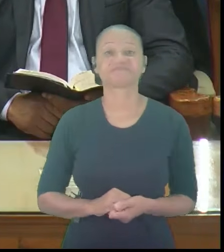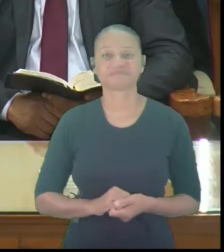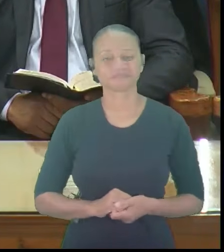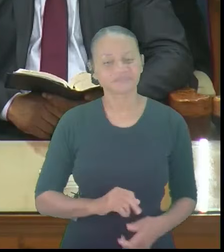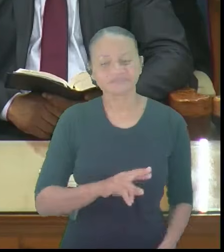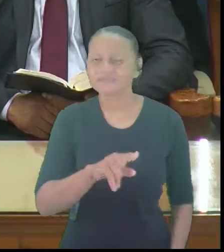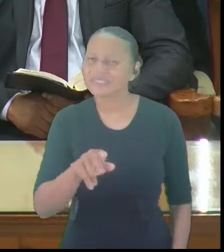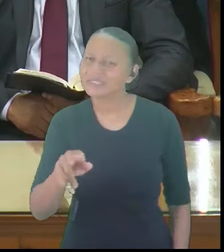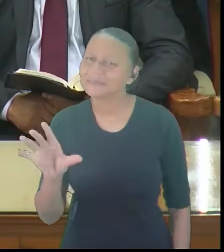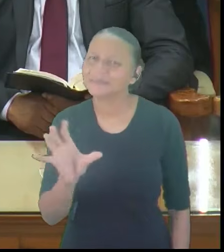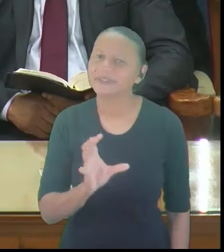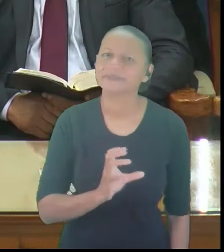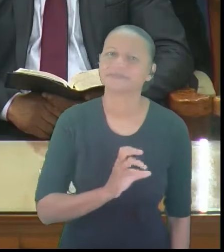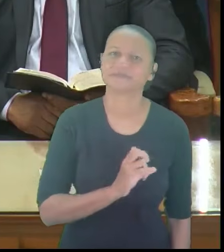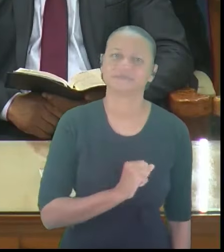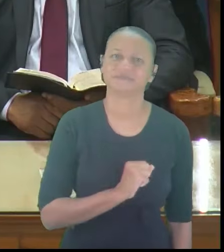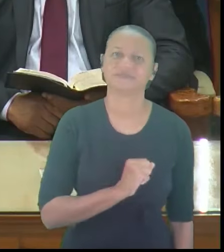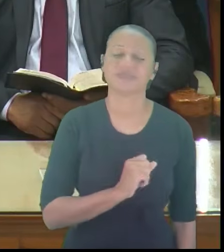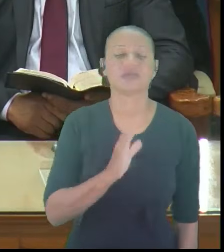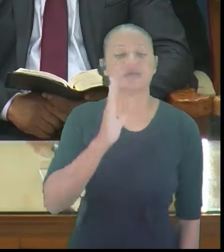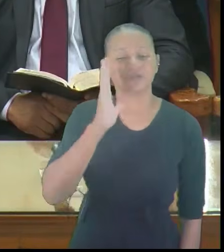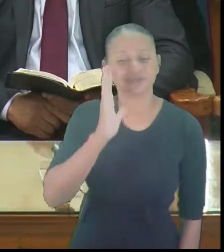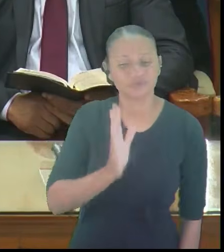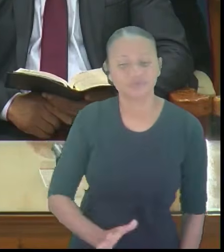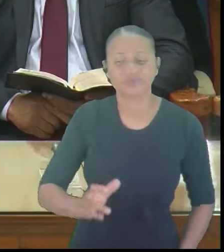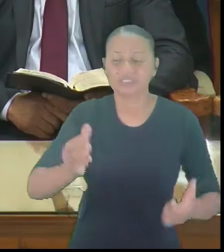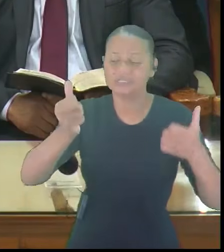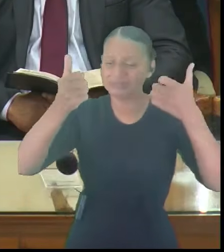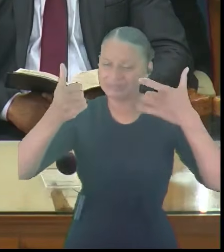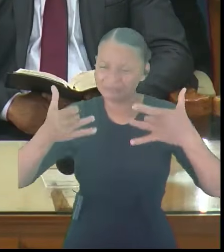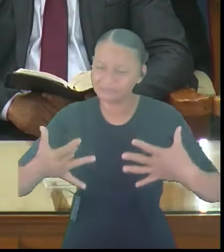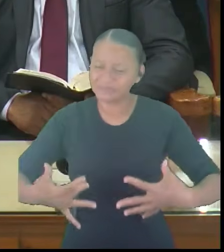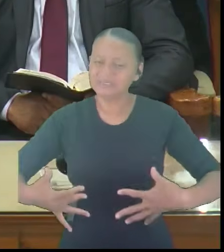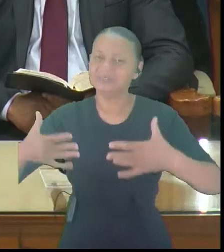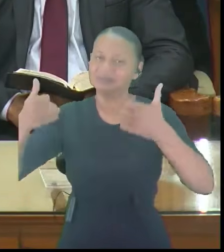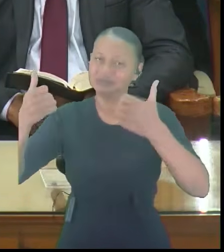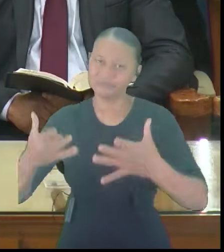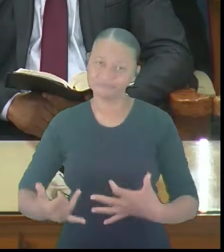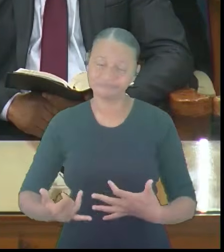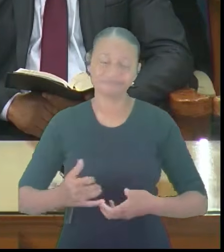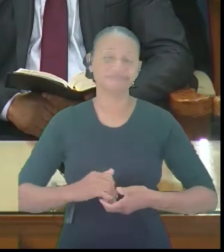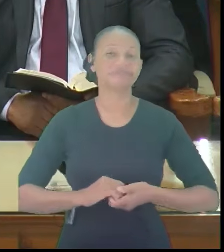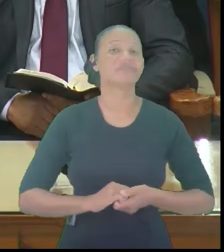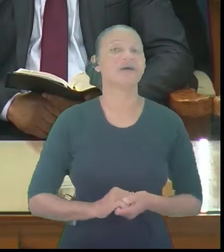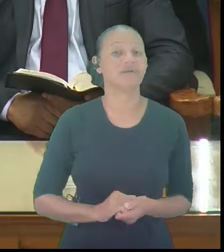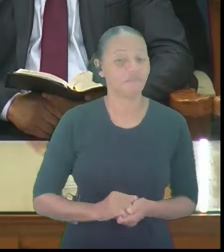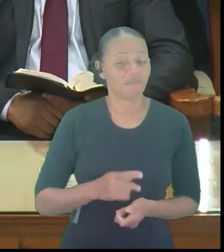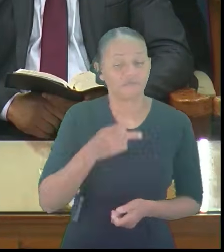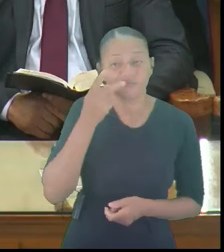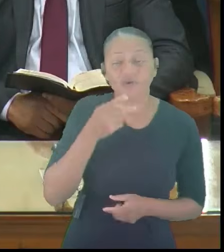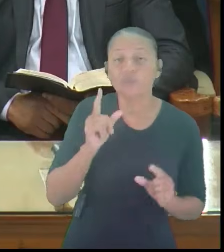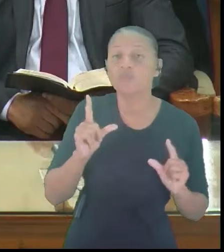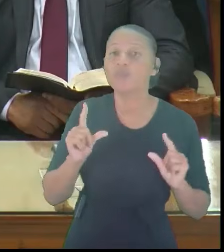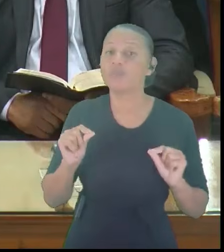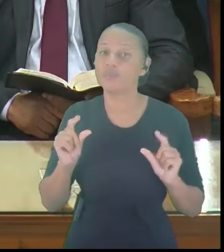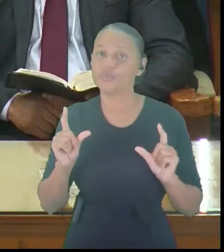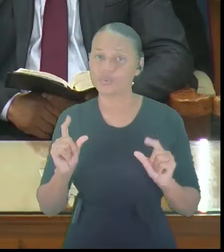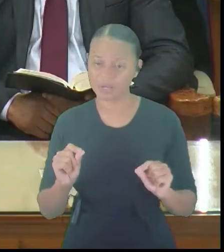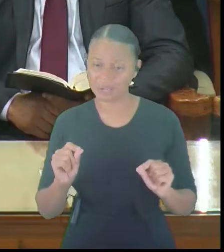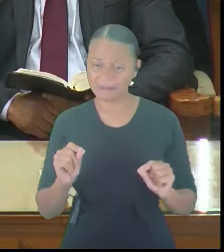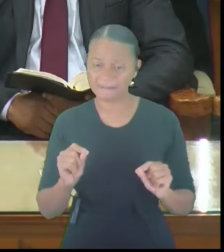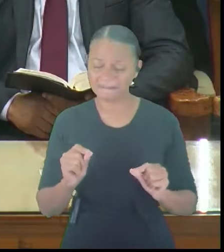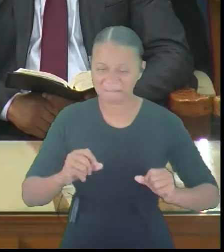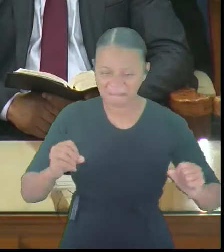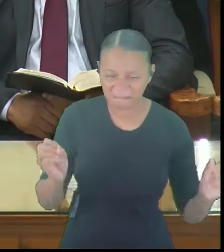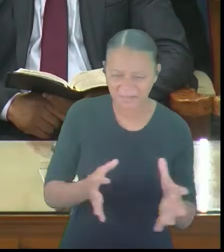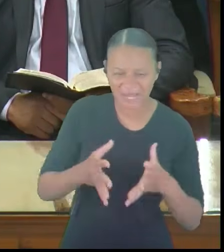Irmãos amados, eu já expliquei, mas não custa nada dizer que milagres nunca